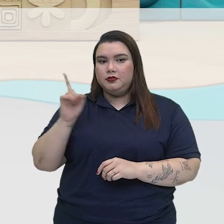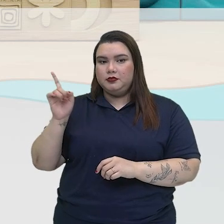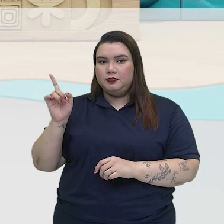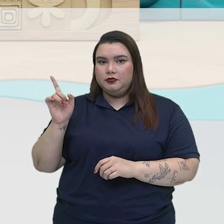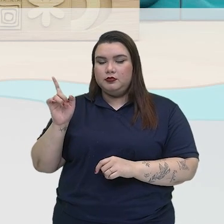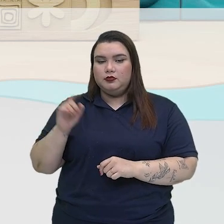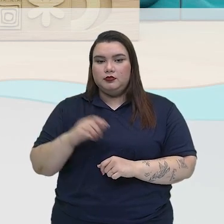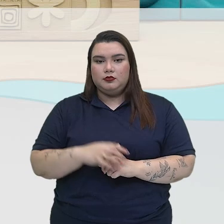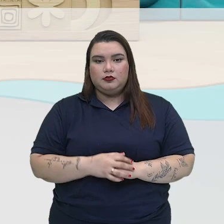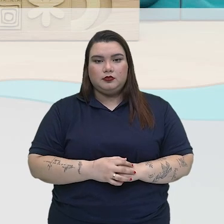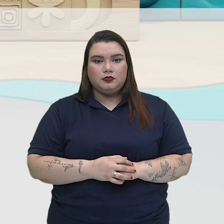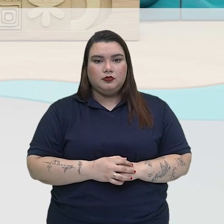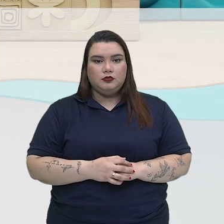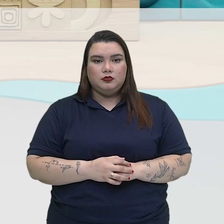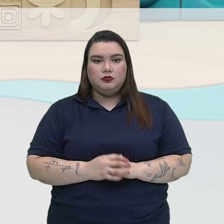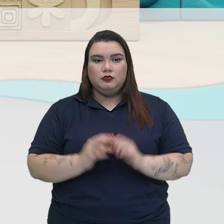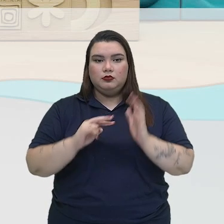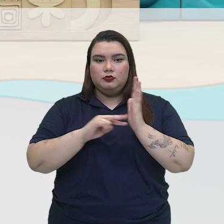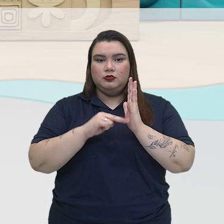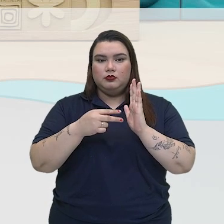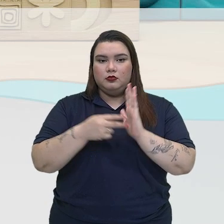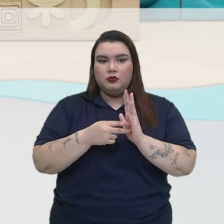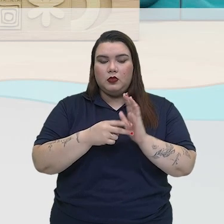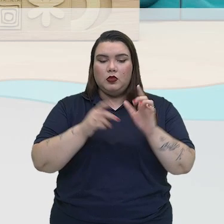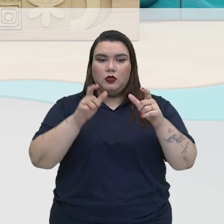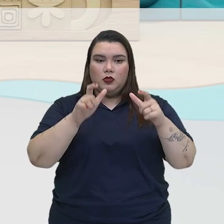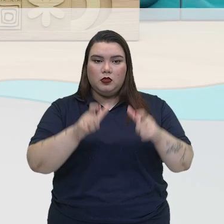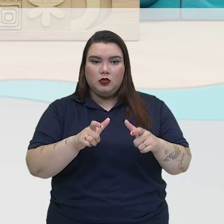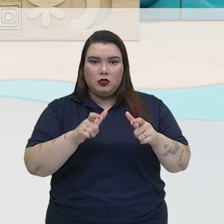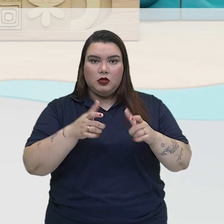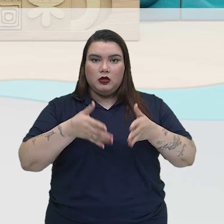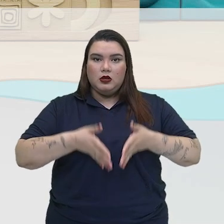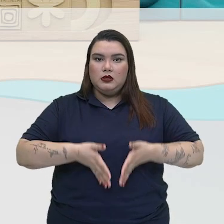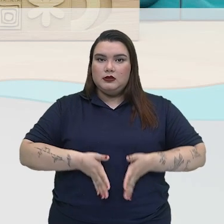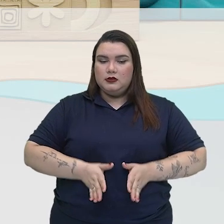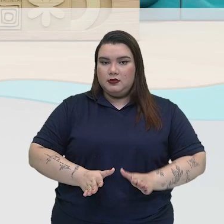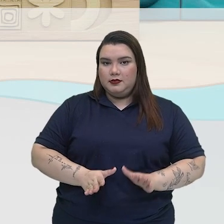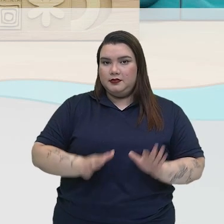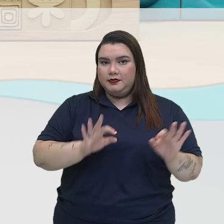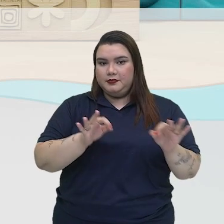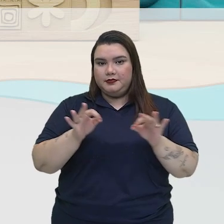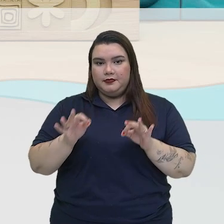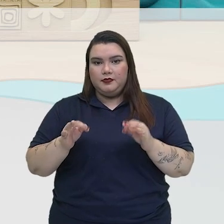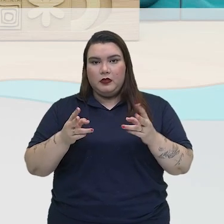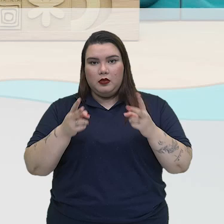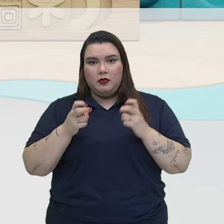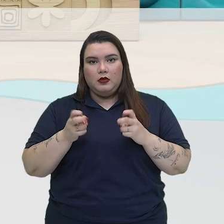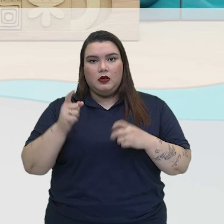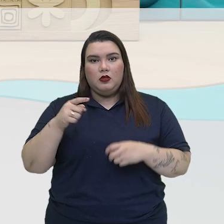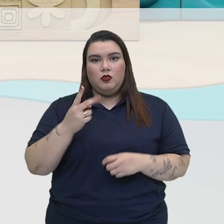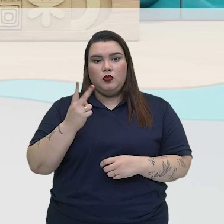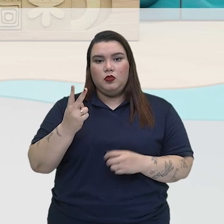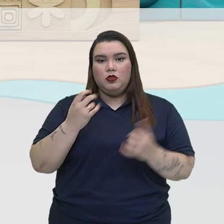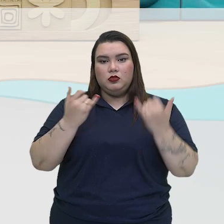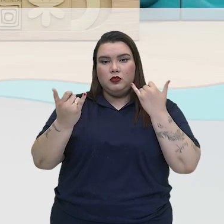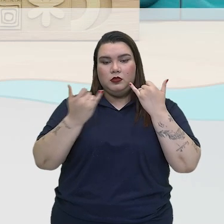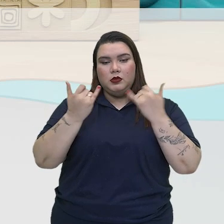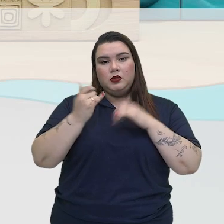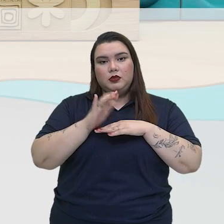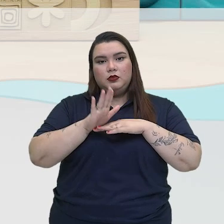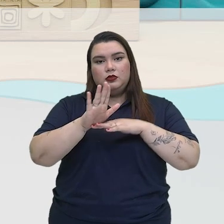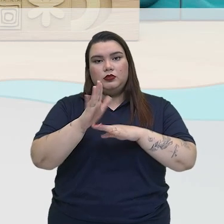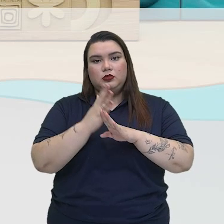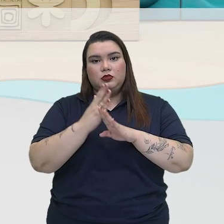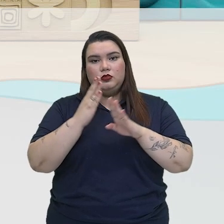of birth? Significa o lugar de nascimento. Então, viram que são duas informações que ajudam